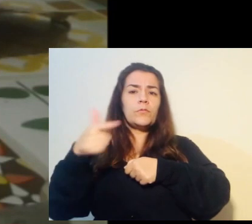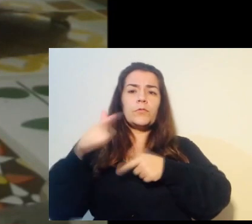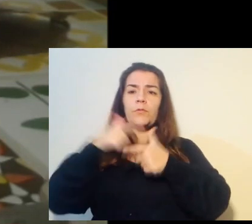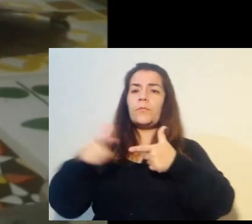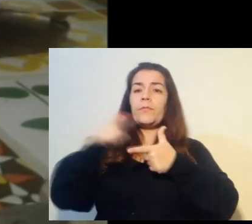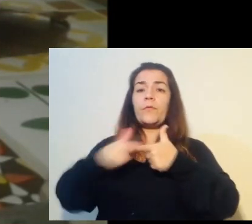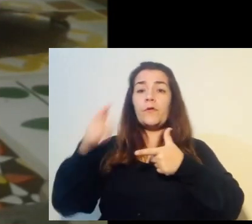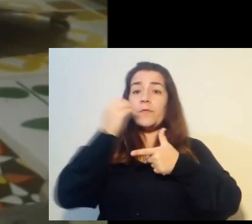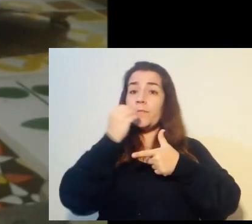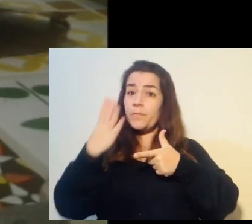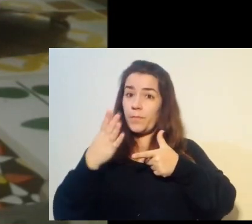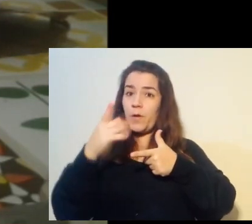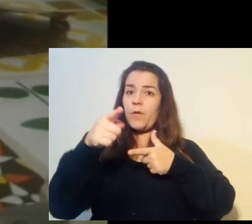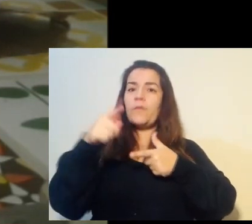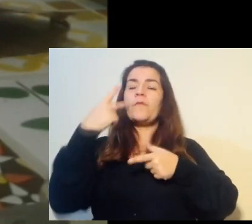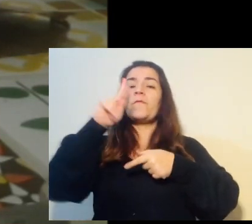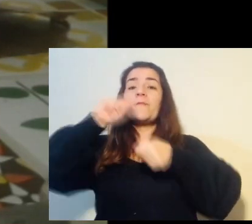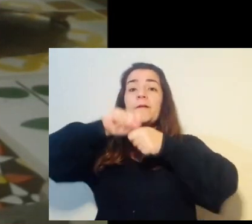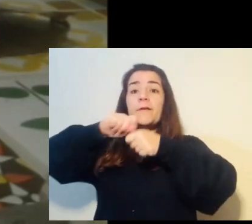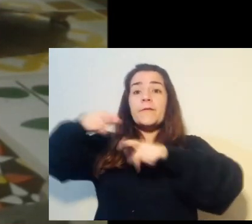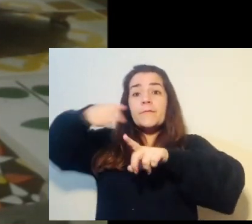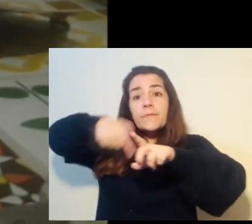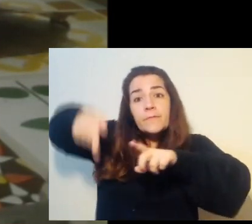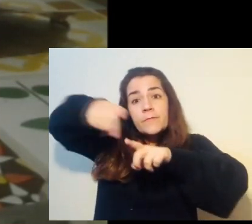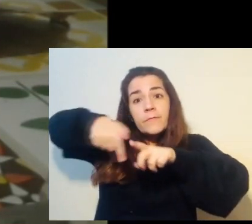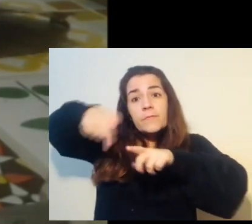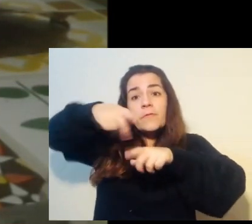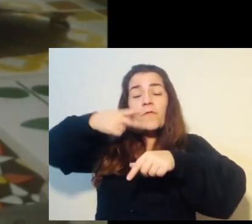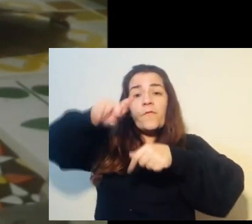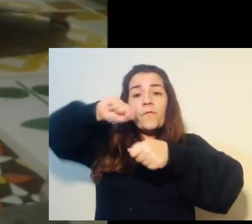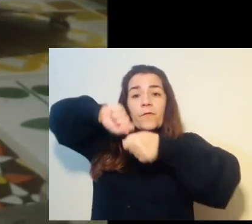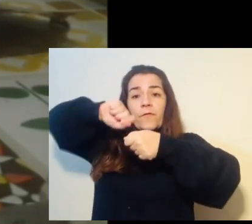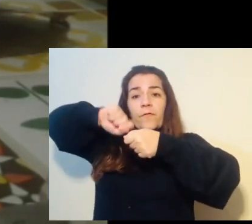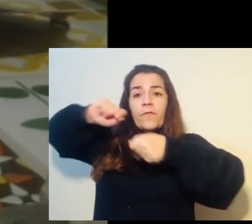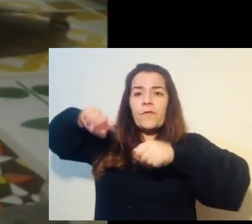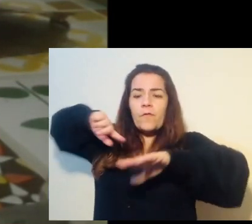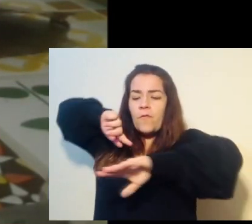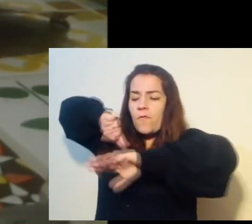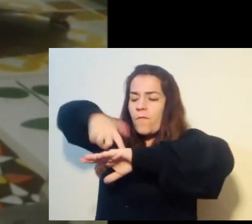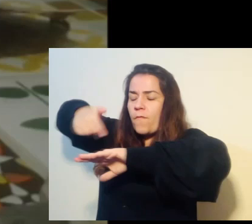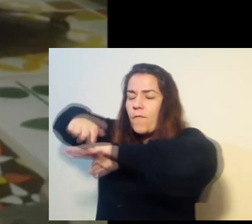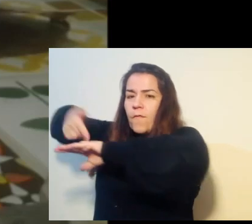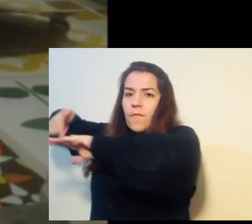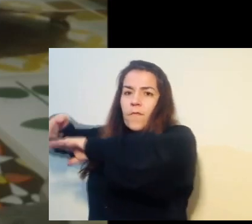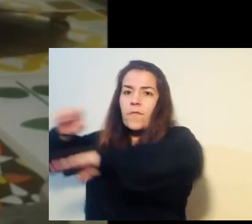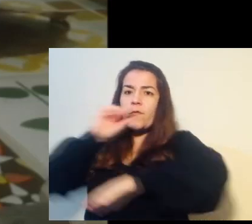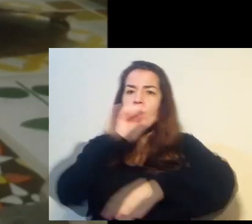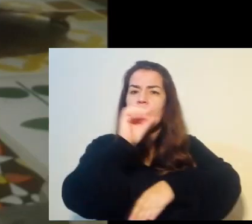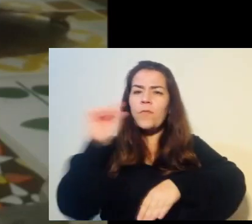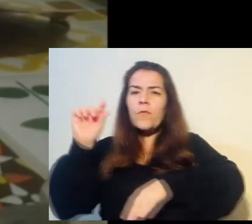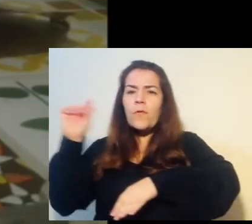problema. A questão é, o movimento que vocês vão ter que fazer é de furar, podem furar pouco a pouco, e aí